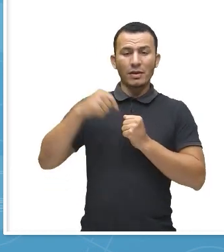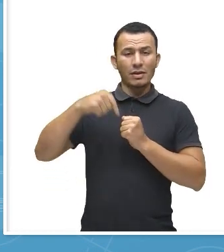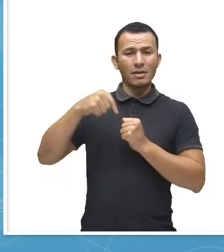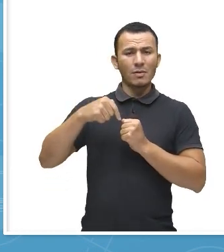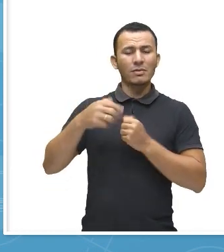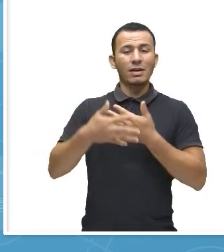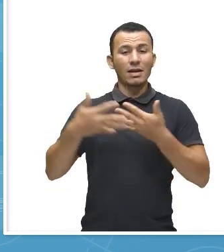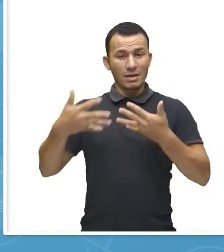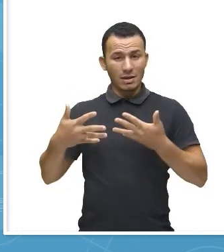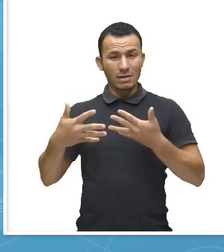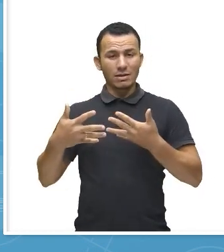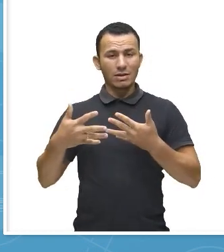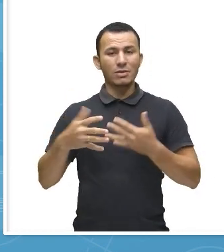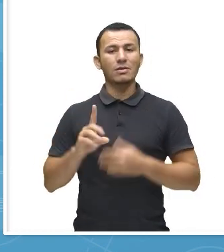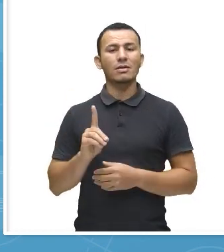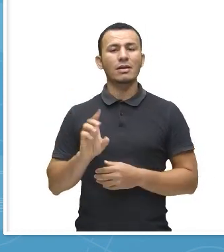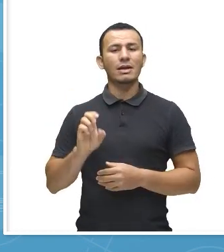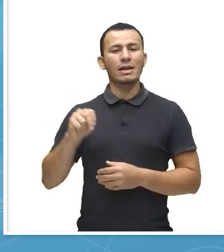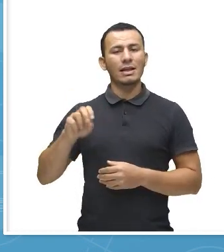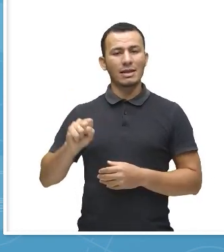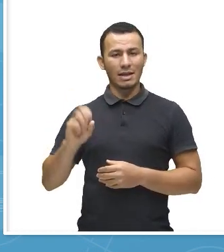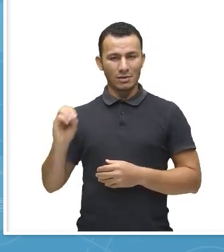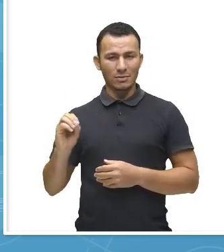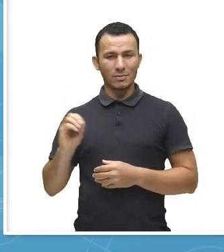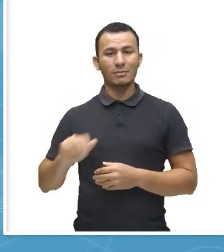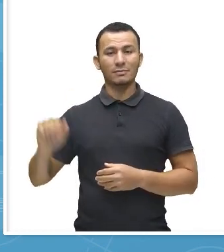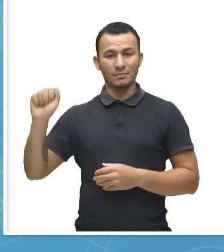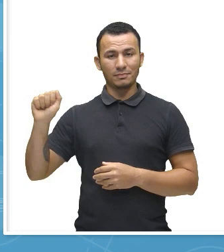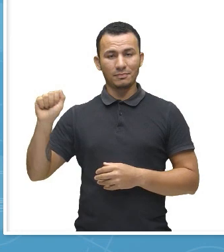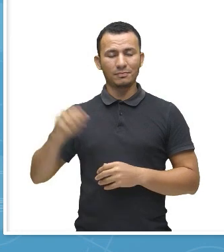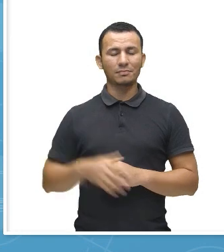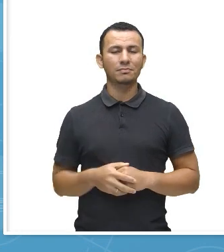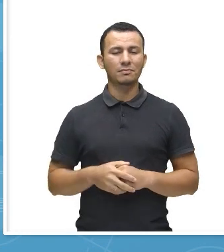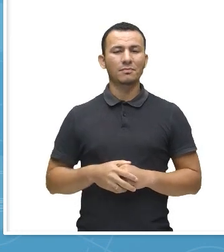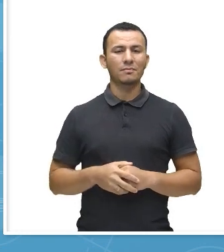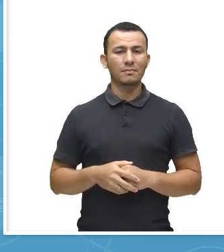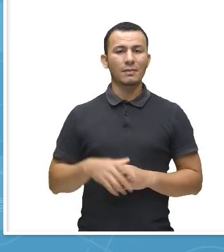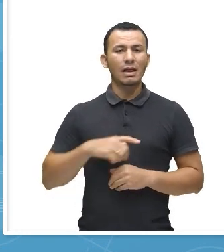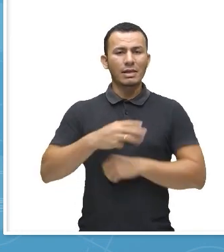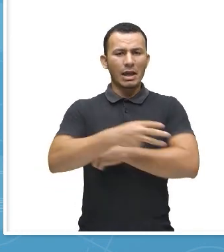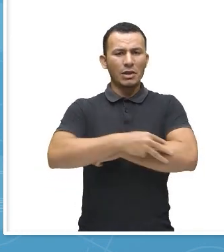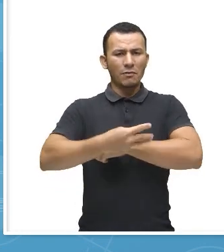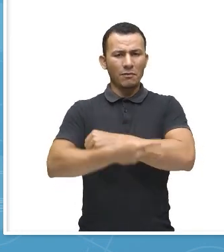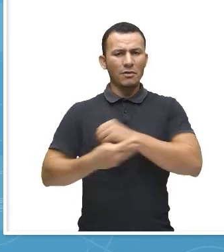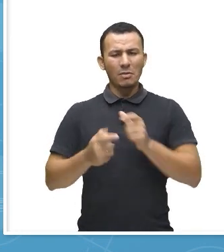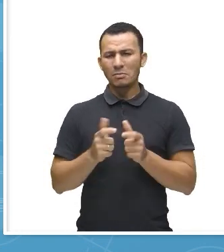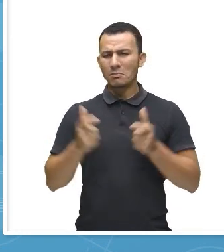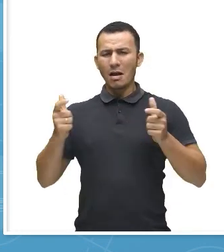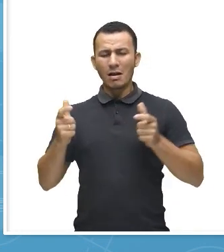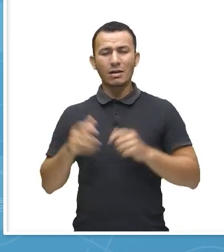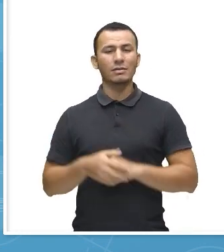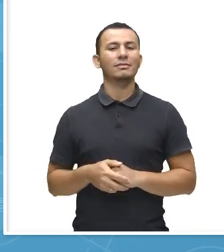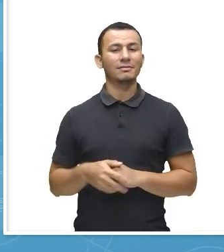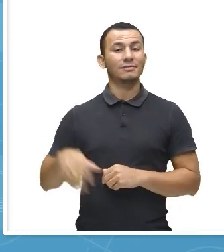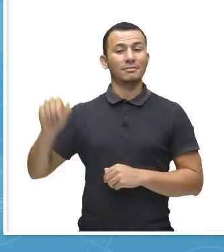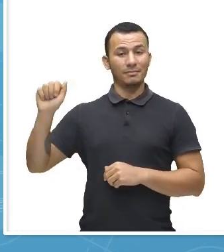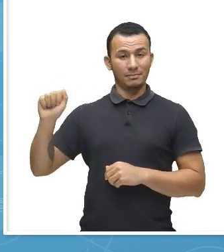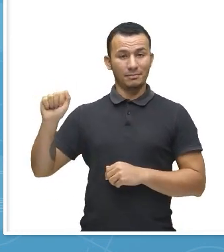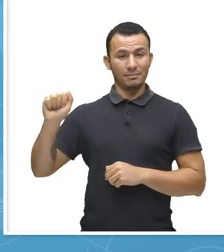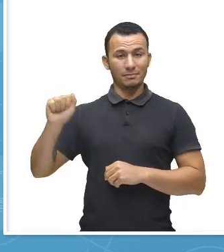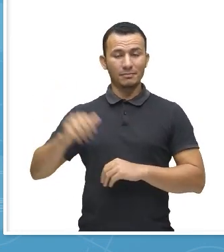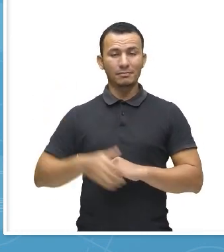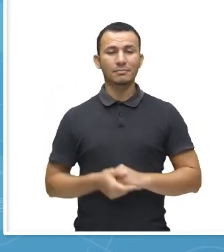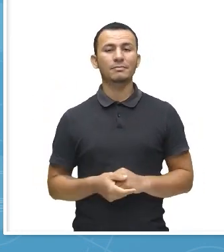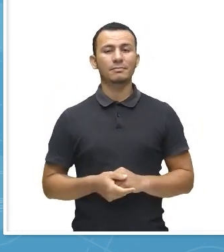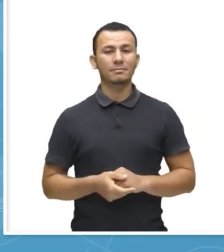tecido conjuntivo denso. Letra A. É rico em fibras. Letra A também, tecido conjuntivo